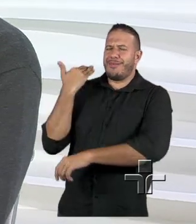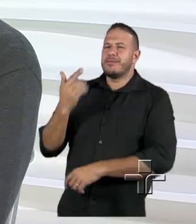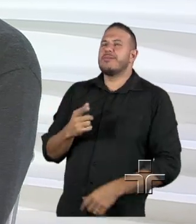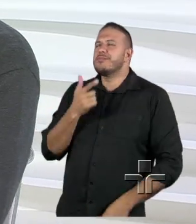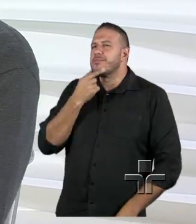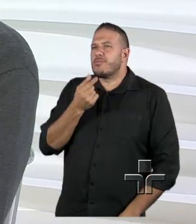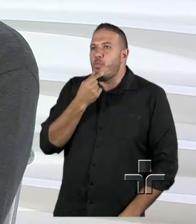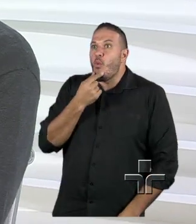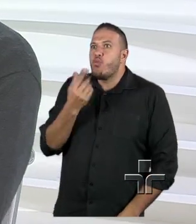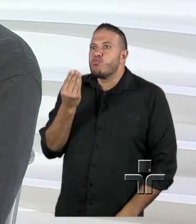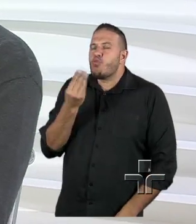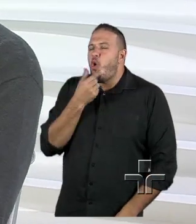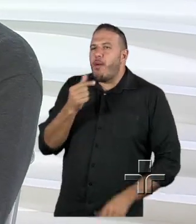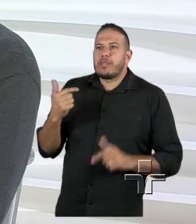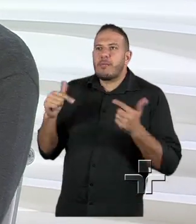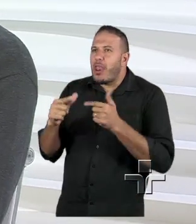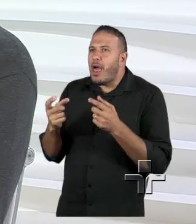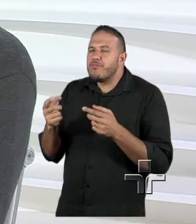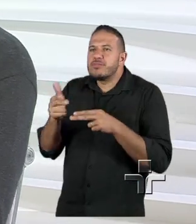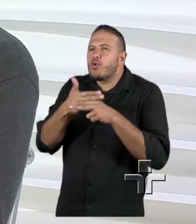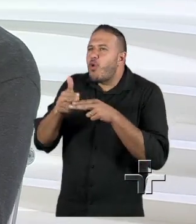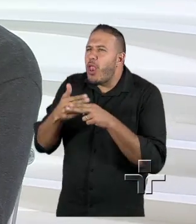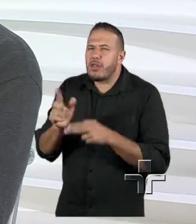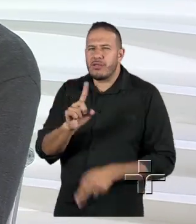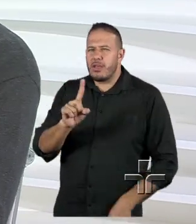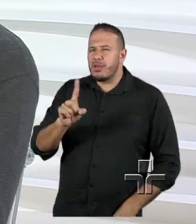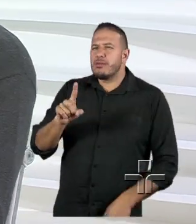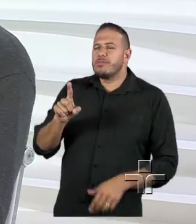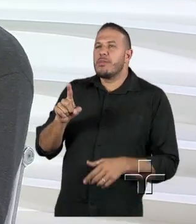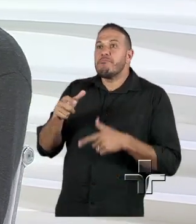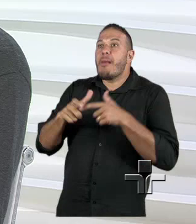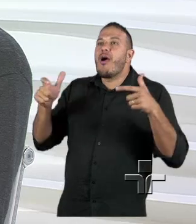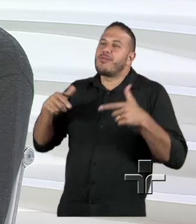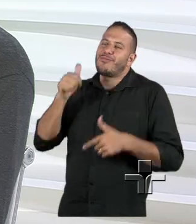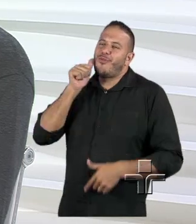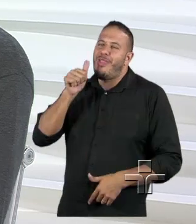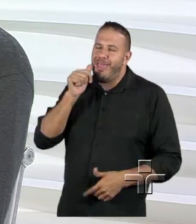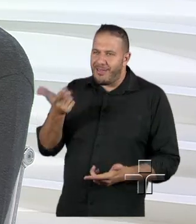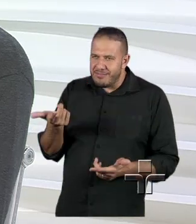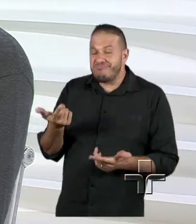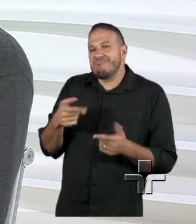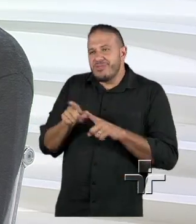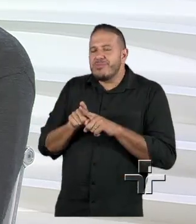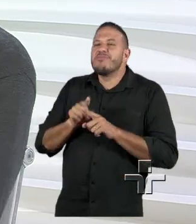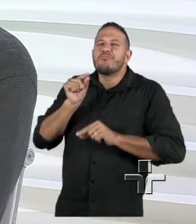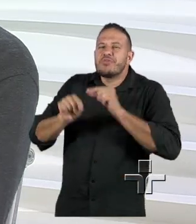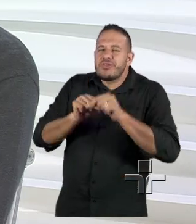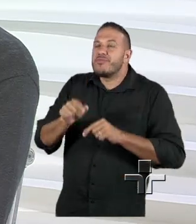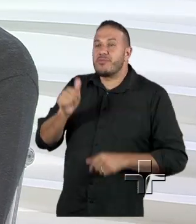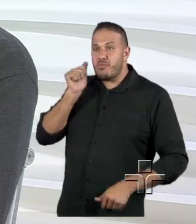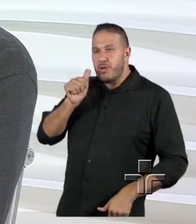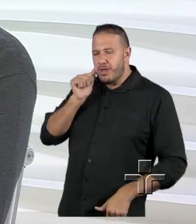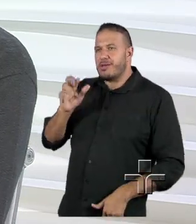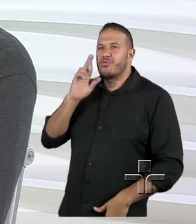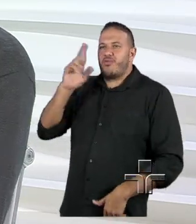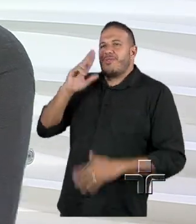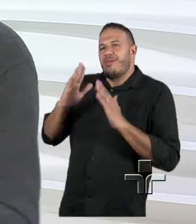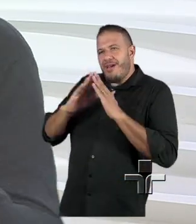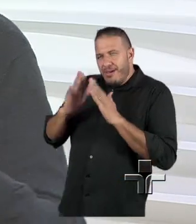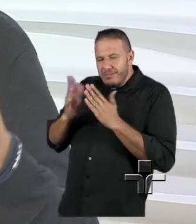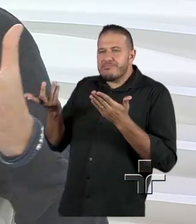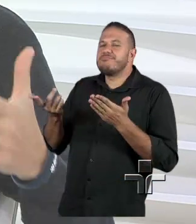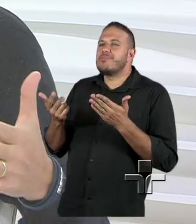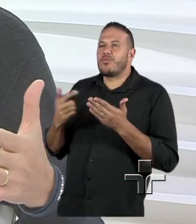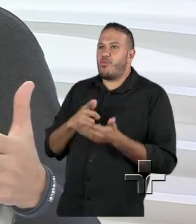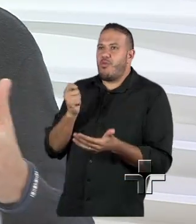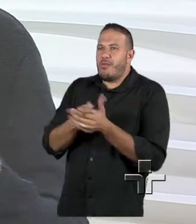de chocolate, de fazer, Sim, né? Um negócio mais feminino. feminino. E por algum motivo, as donas de casa, elas compravam, elas não